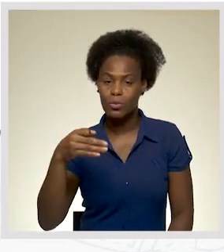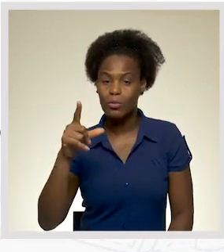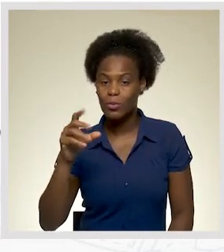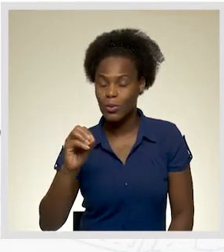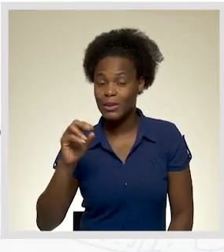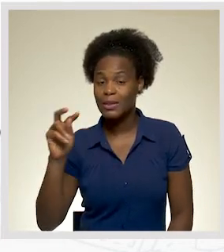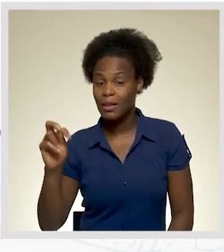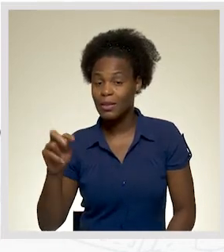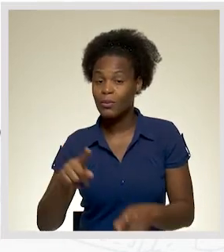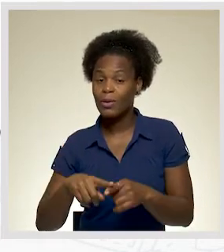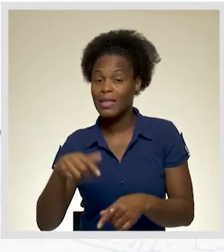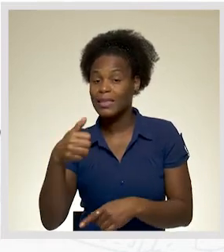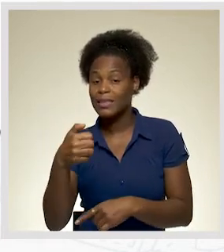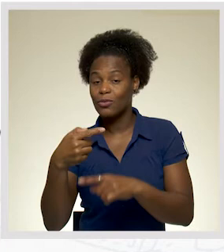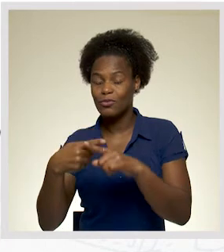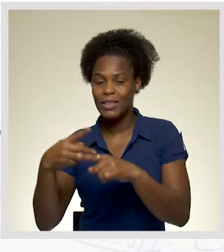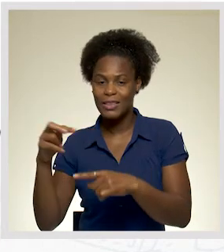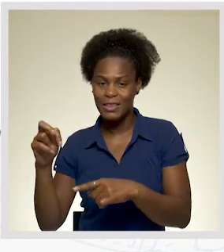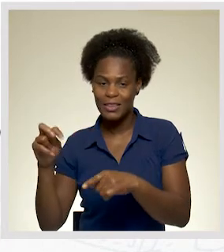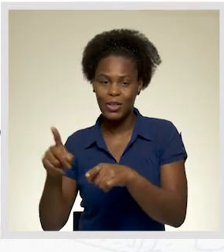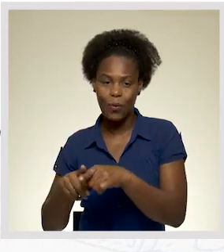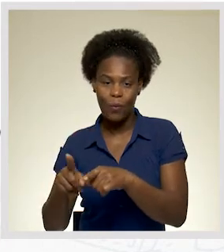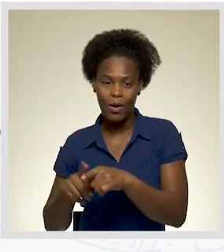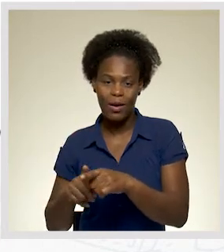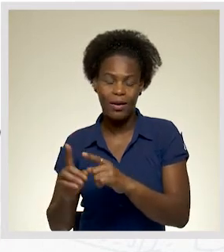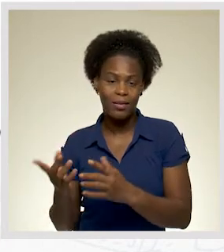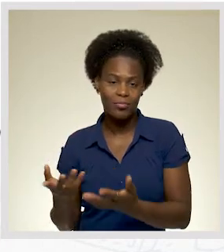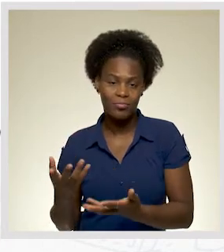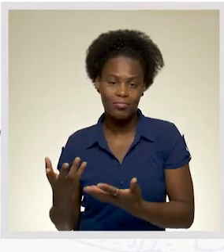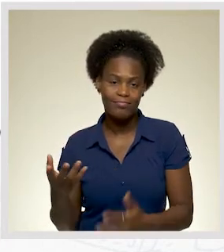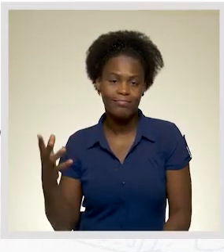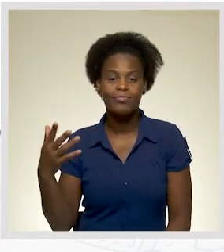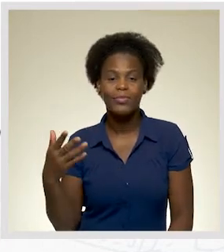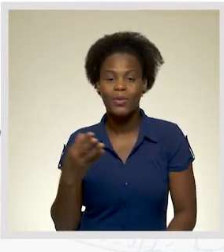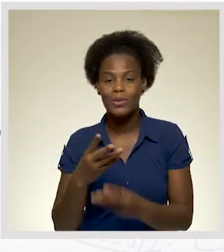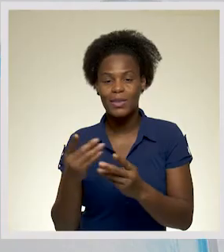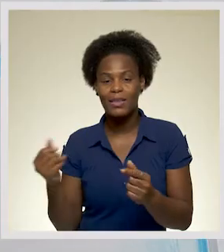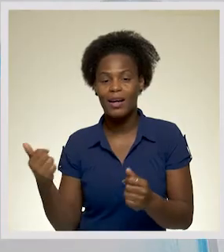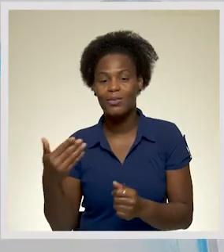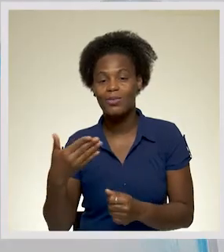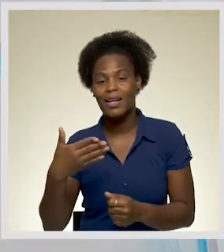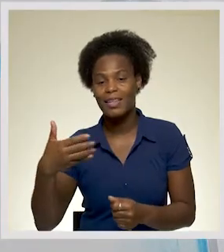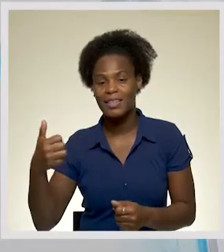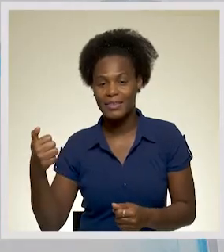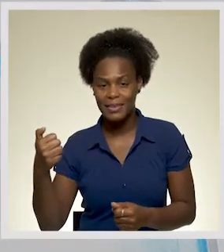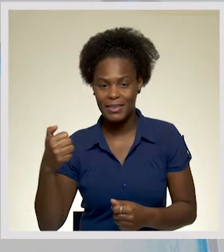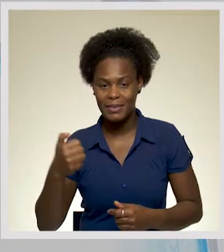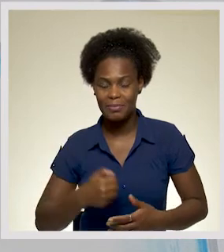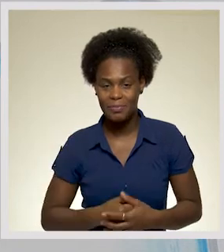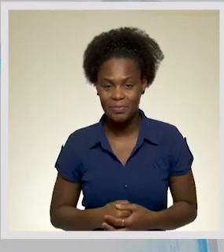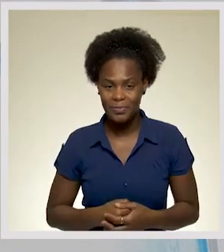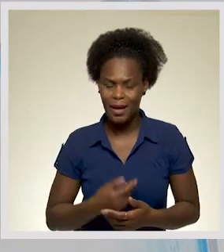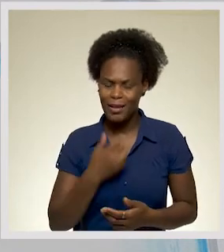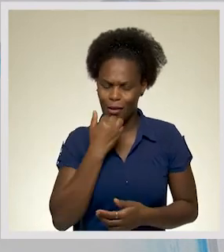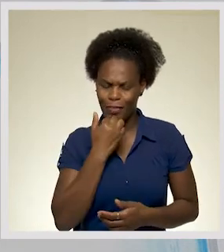5 vezes 3, que dá o resultado de 15. Estou muito contente convosco,